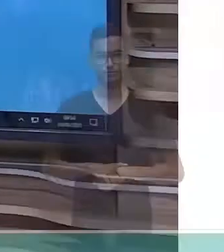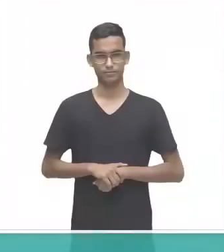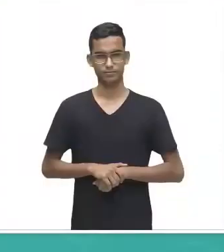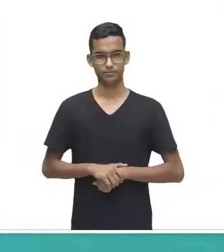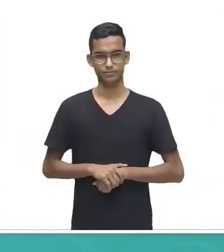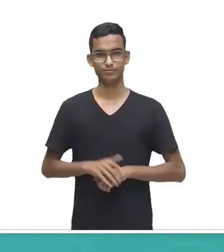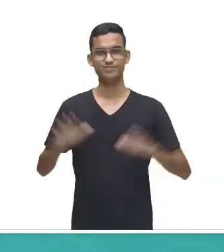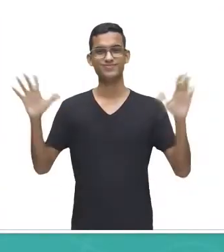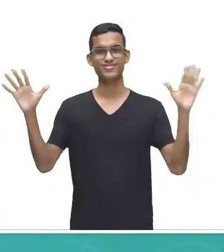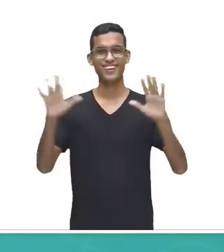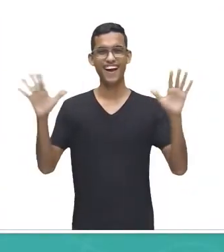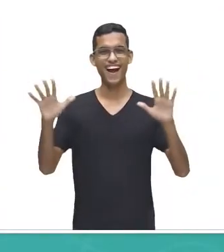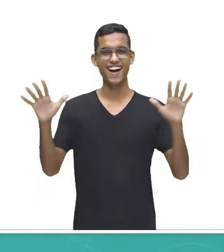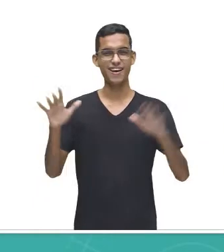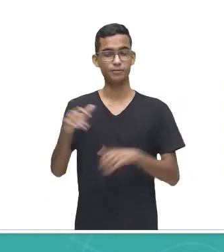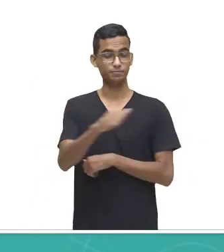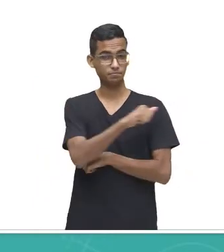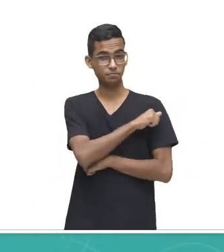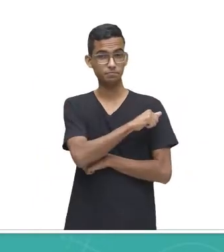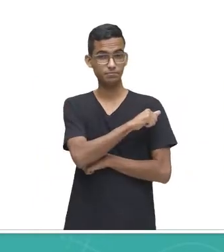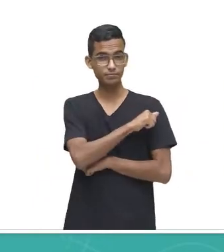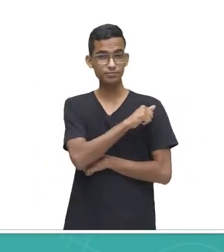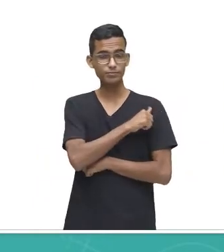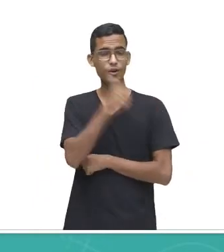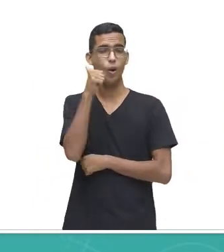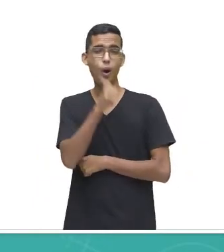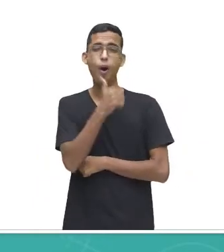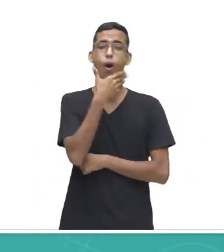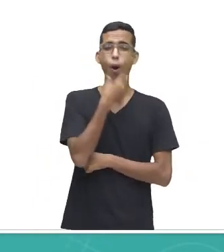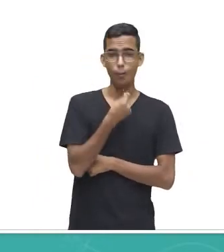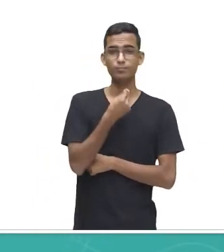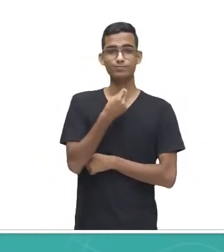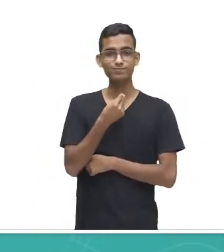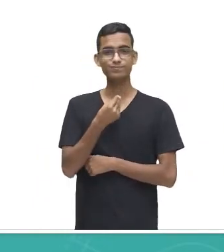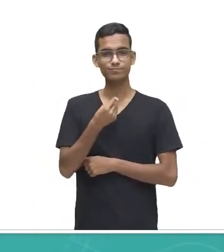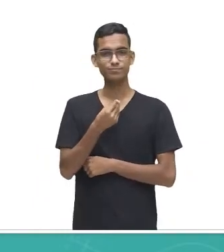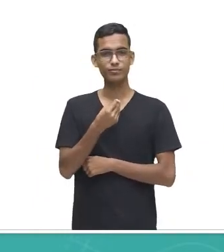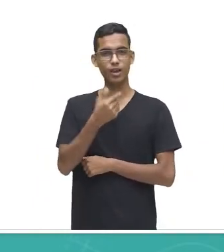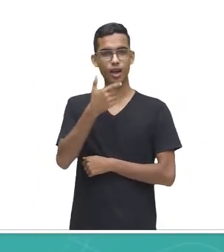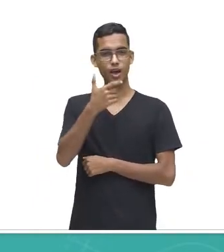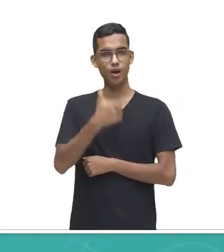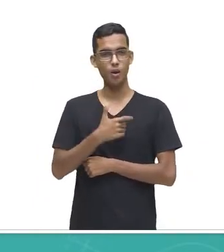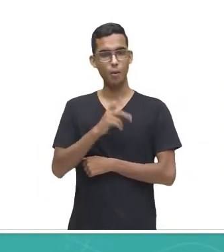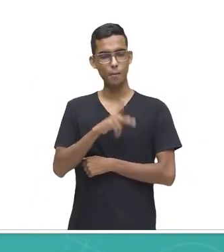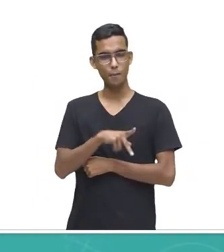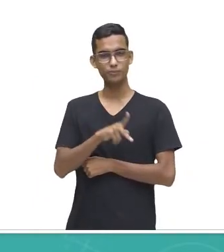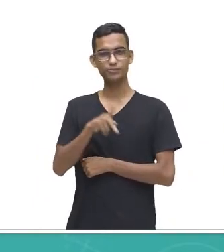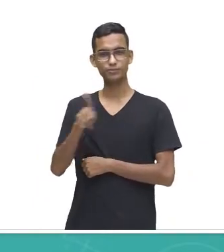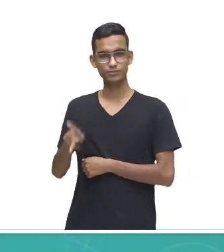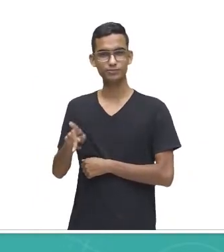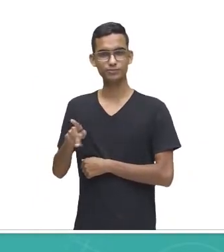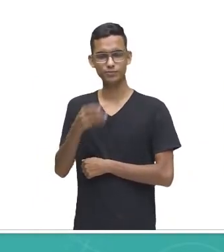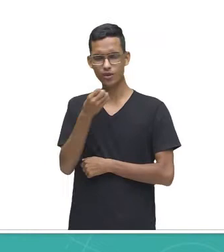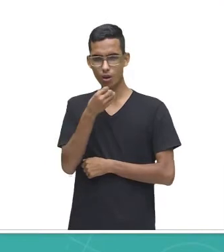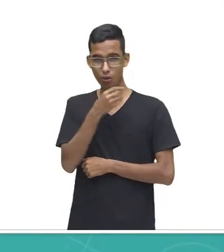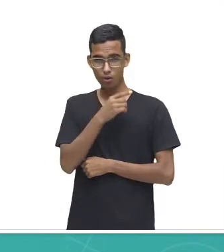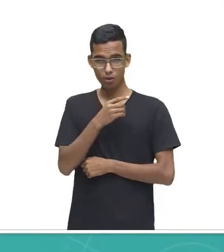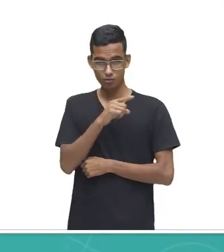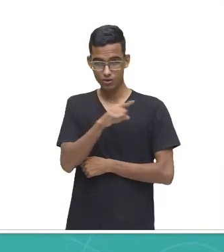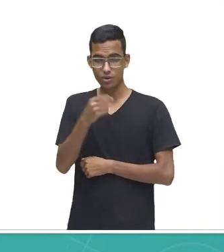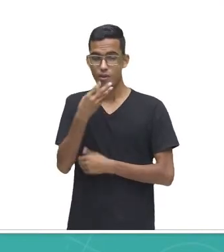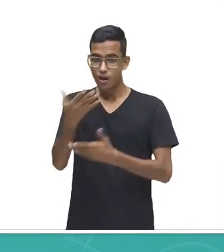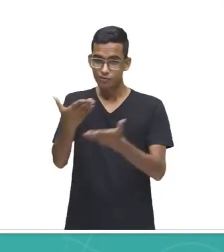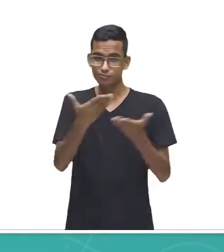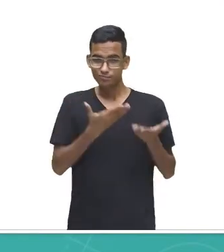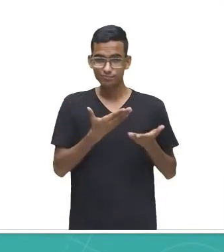Olá, meu caro aluno, minha cara aluna, meu caro professor querido, sejam bem-vindos e bem-vindas à nossa aula de